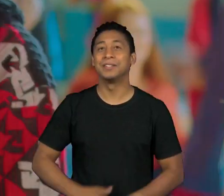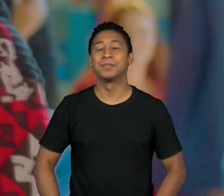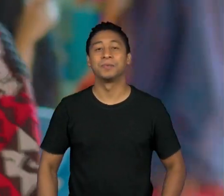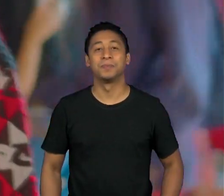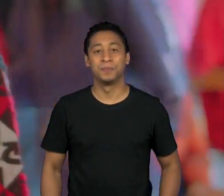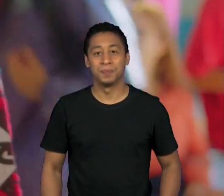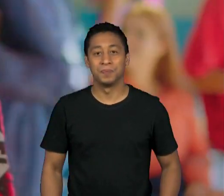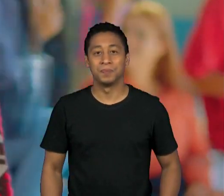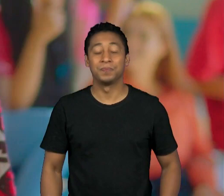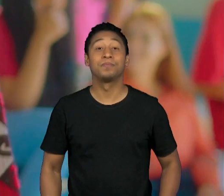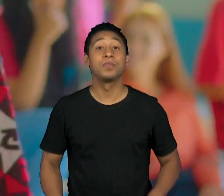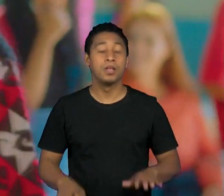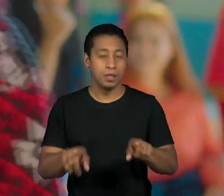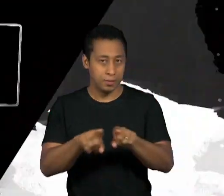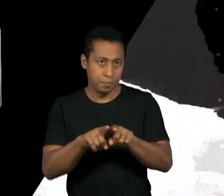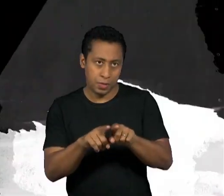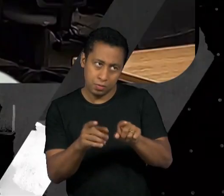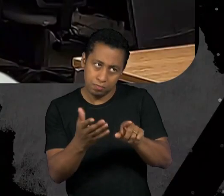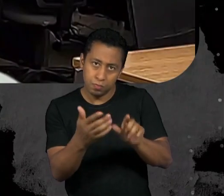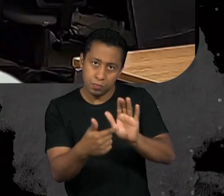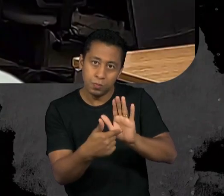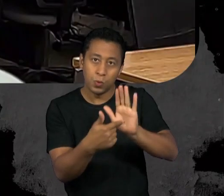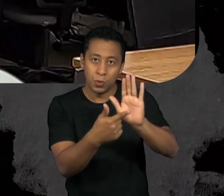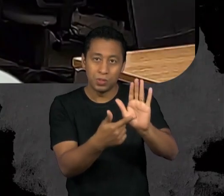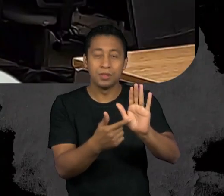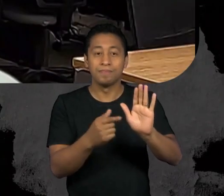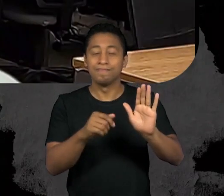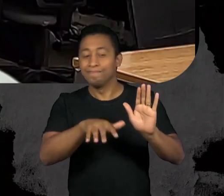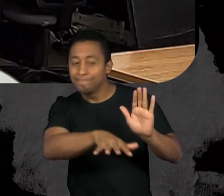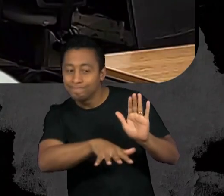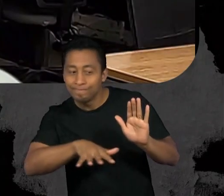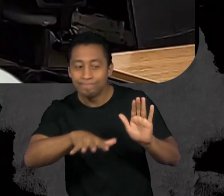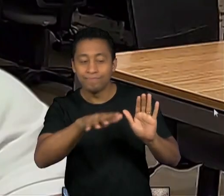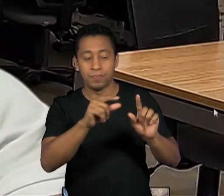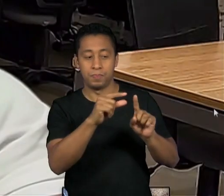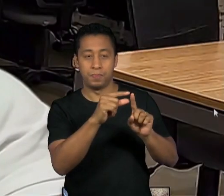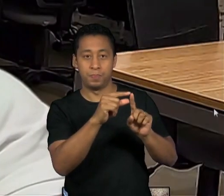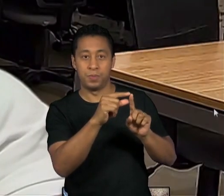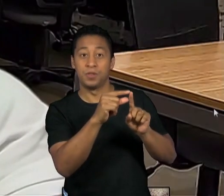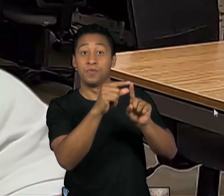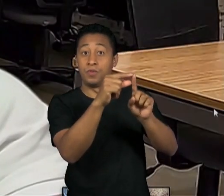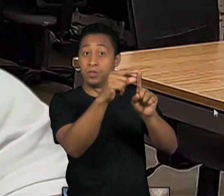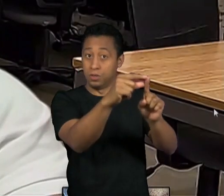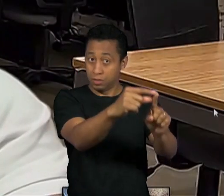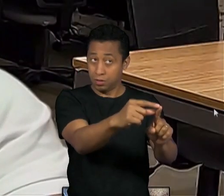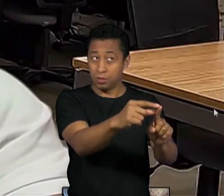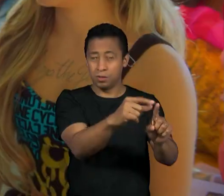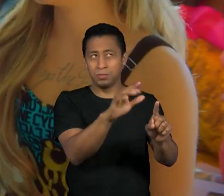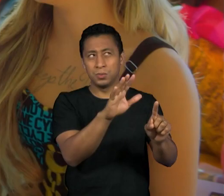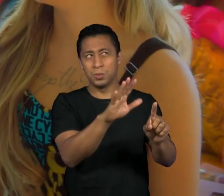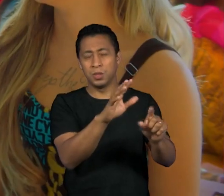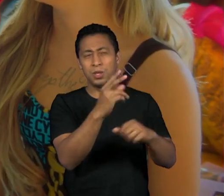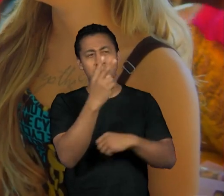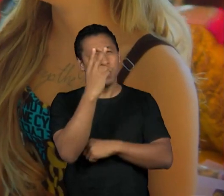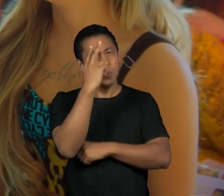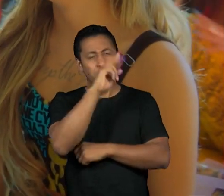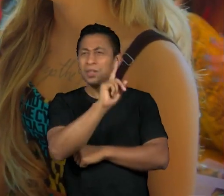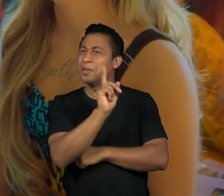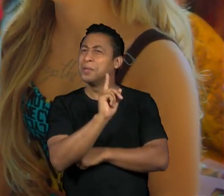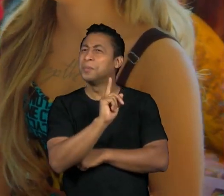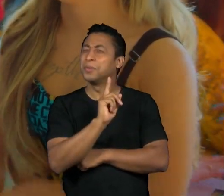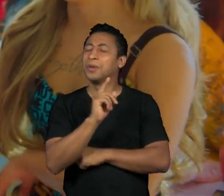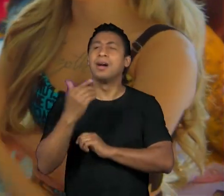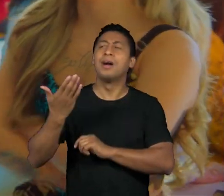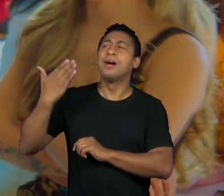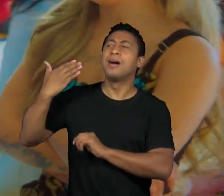A gente também tem a oportunidade de mostrar uma periferia que eu não lembro de ter sido mostrado em